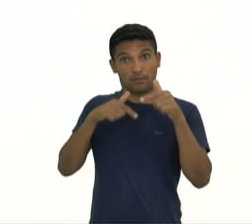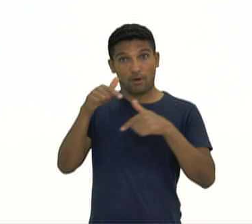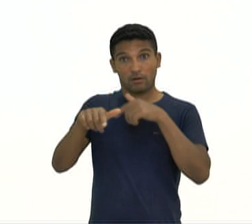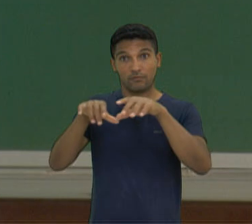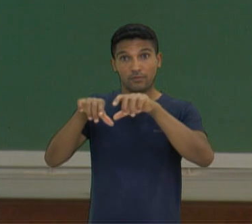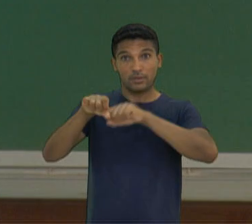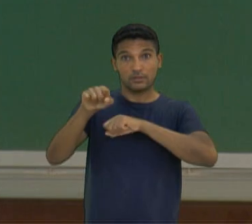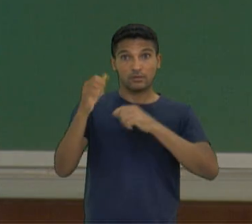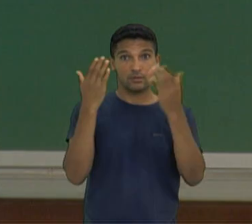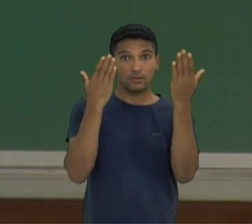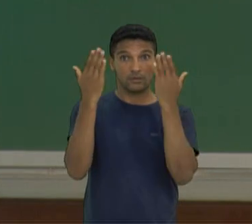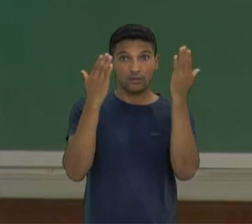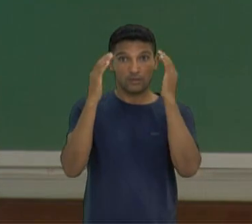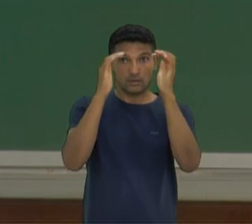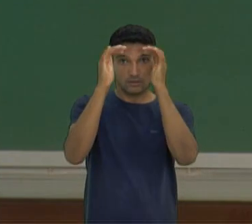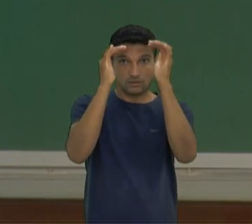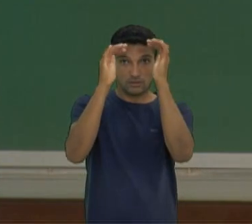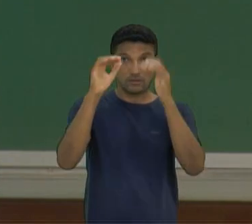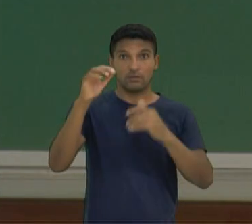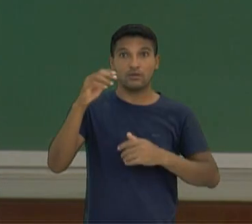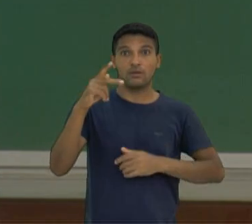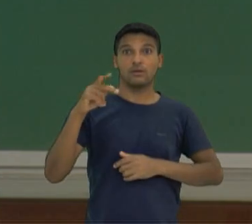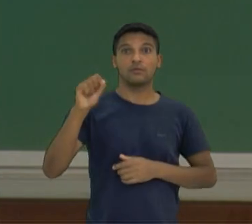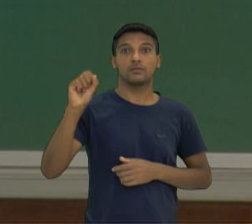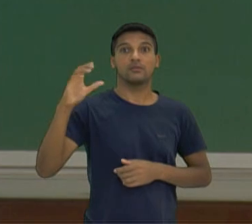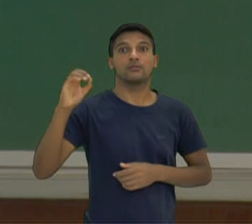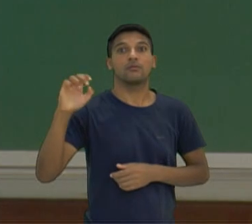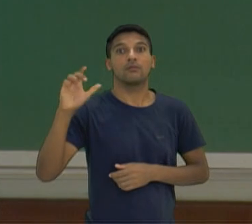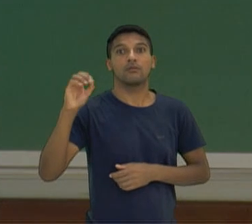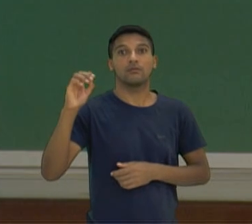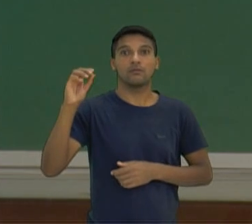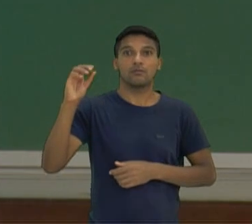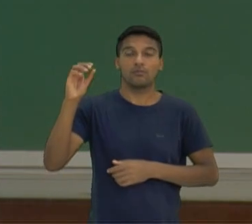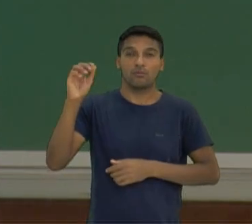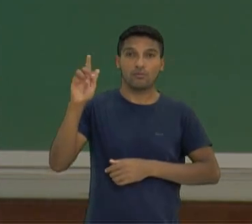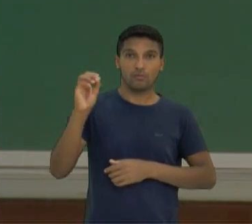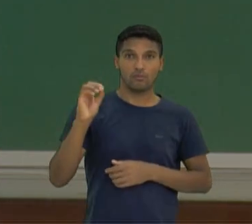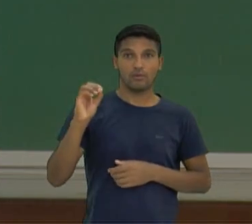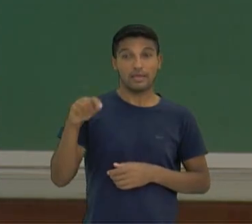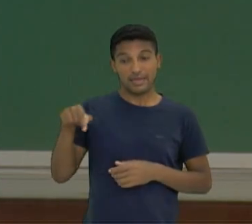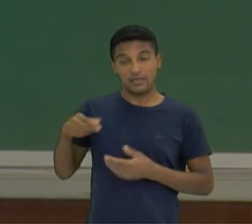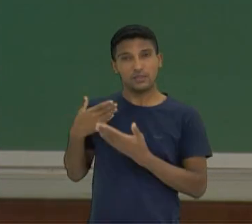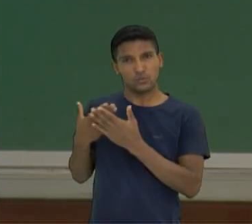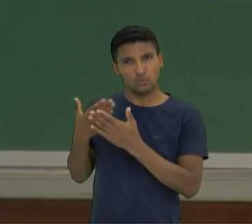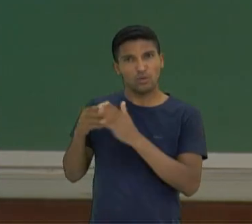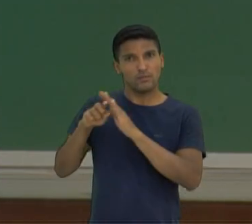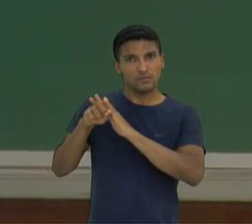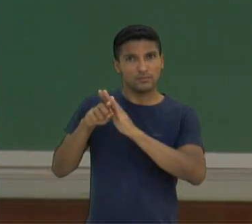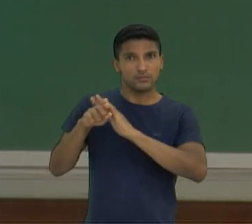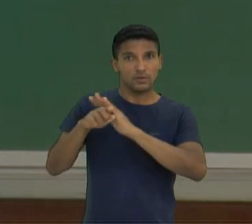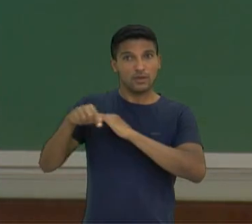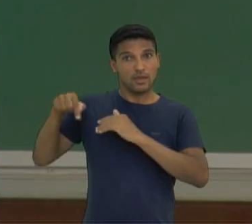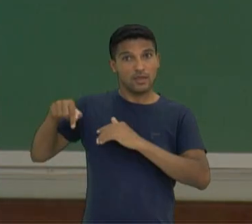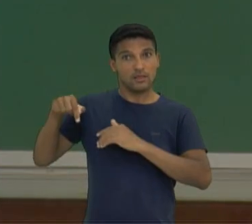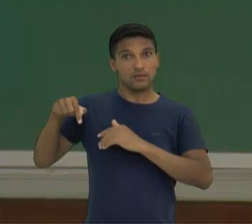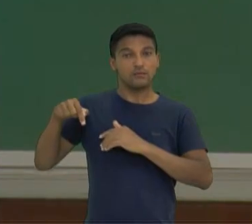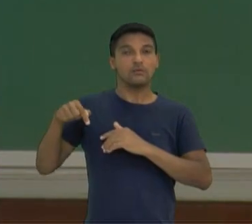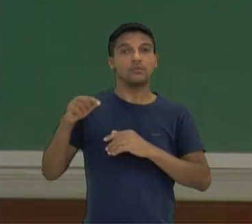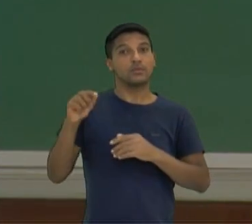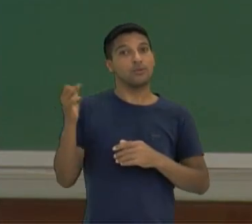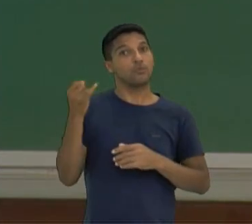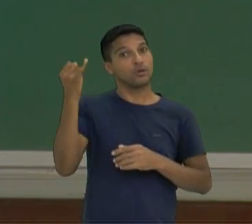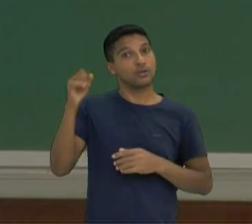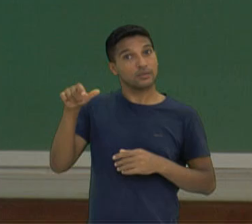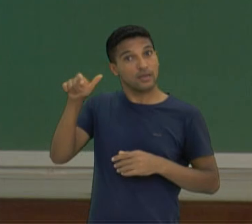vocacional. Isso mesmo, é aquilo que eu mencionei lá no início. Ele é um especialista, um estudioso nessa área. Então, é relevante,